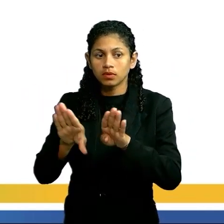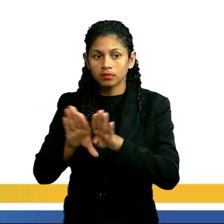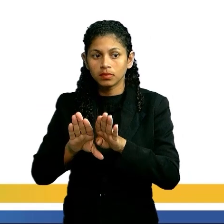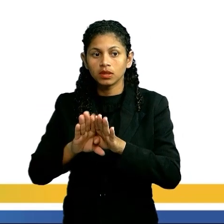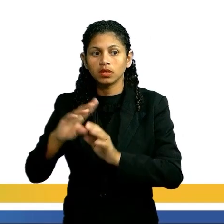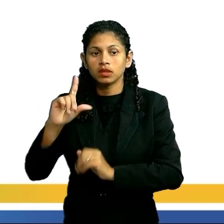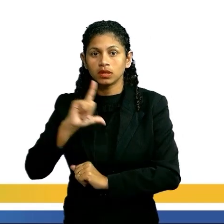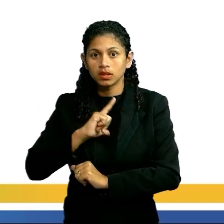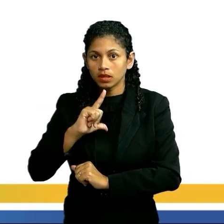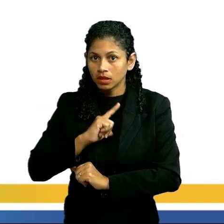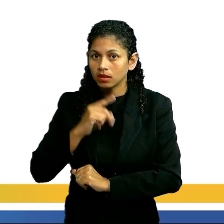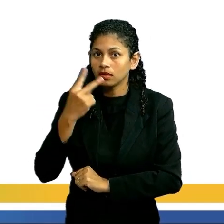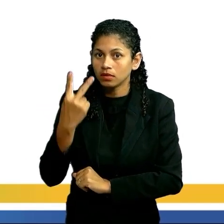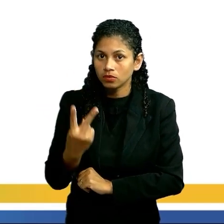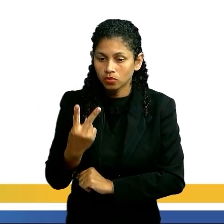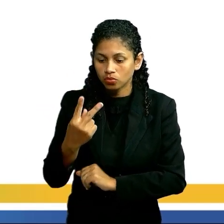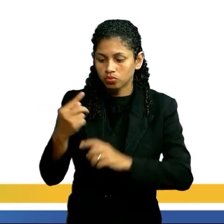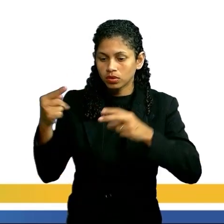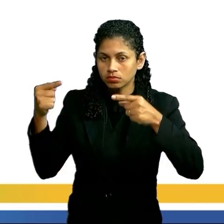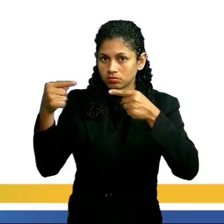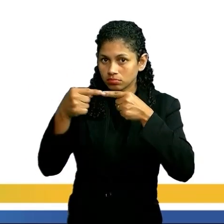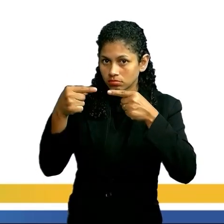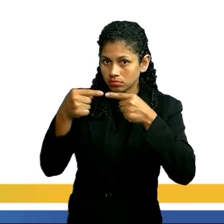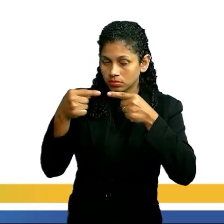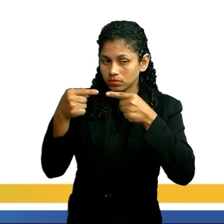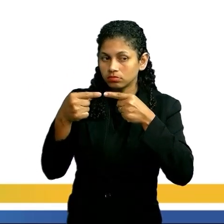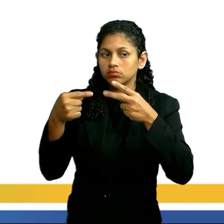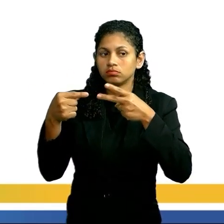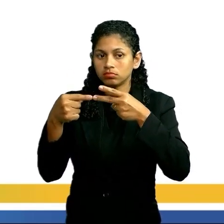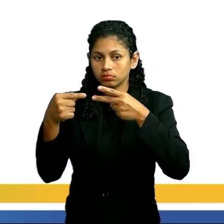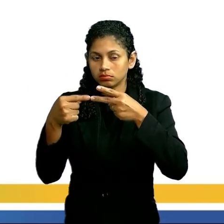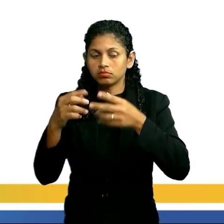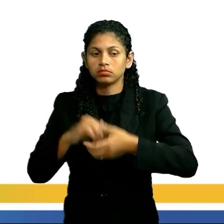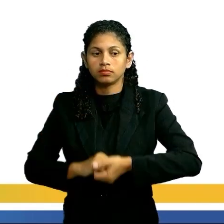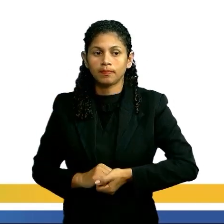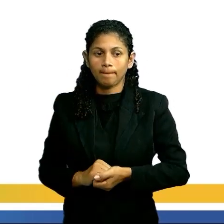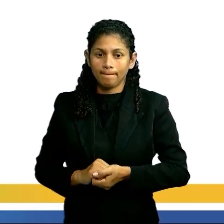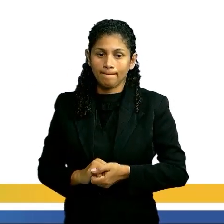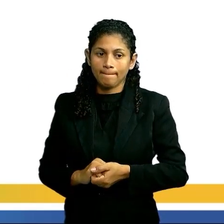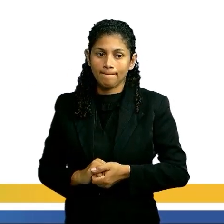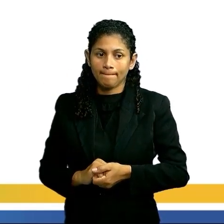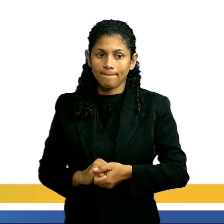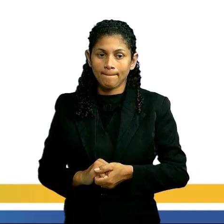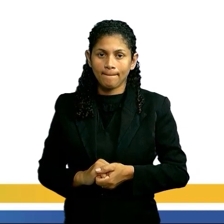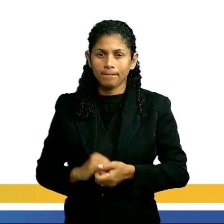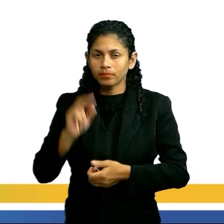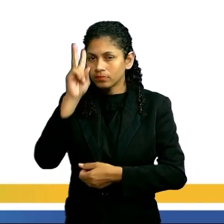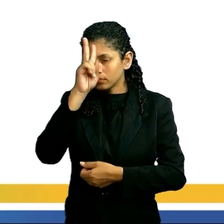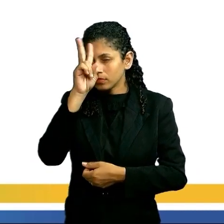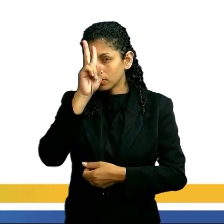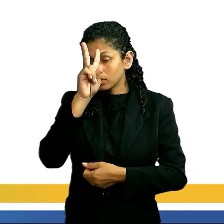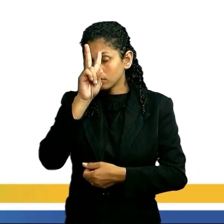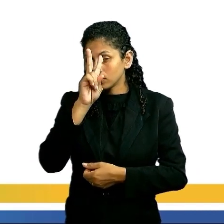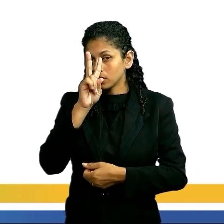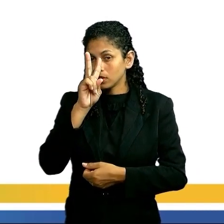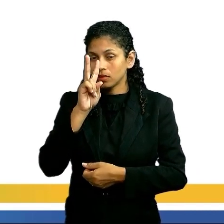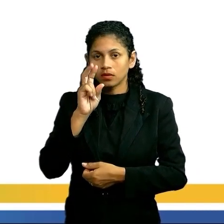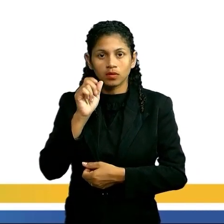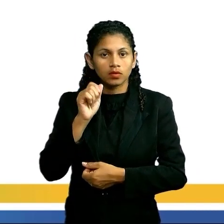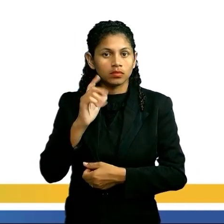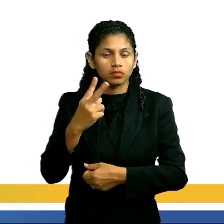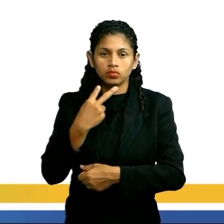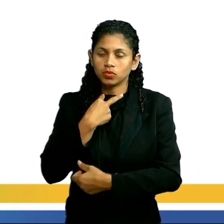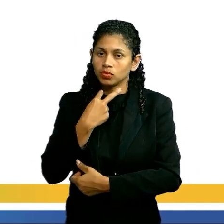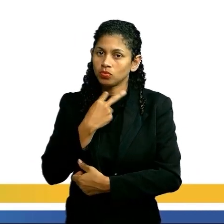repetitivo. Você só tem que ficar ciente de quantos vizinhos carbonos ele tem. Lembrando que não conta com o próprio